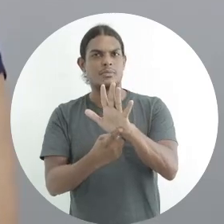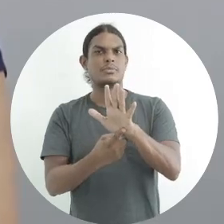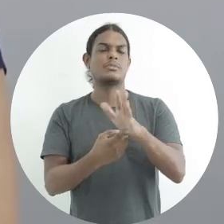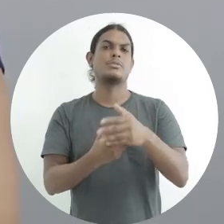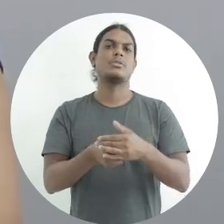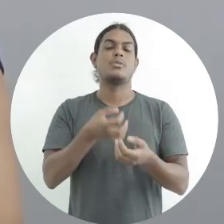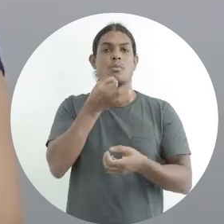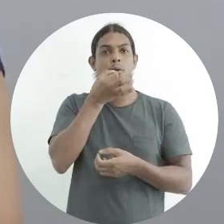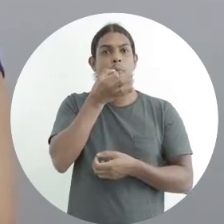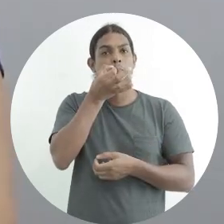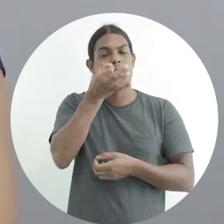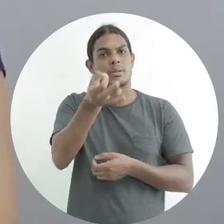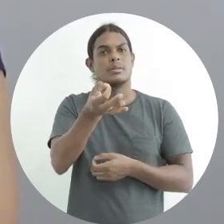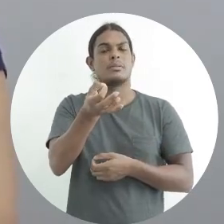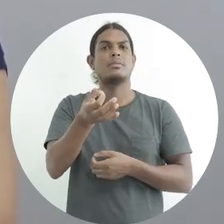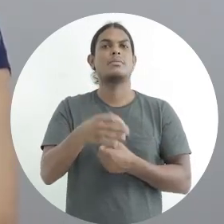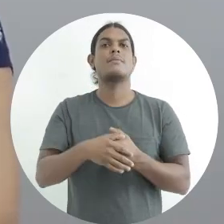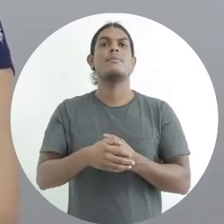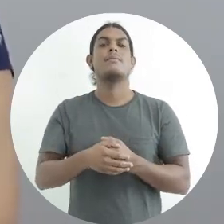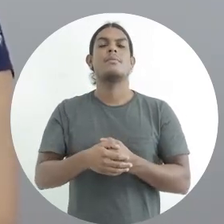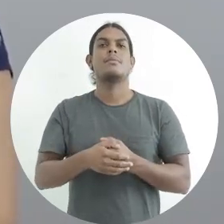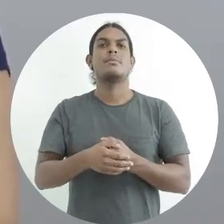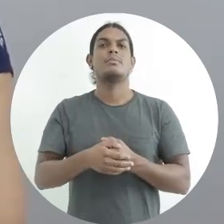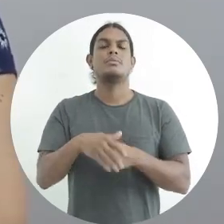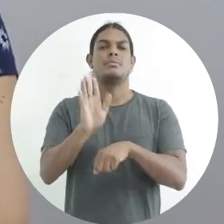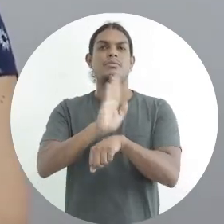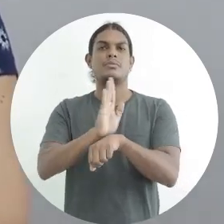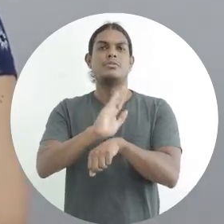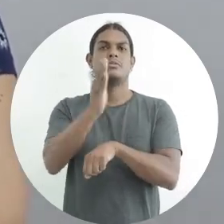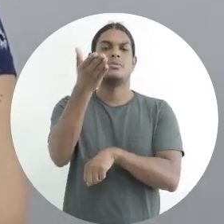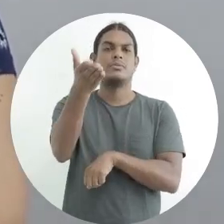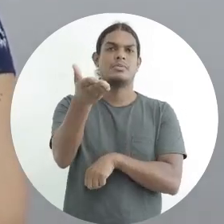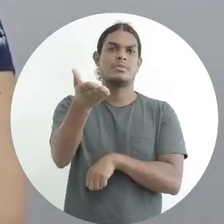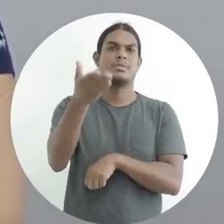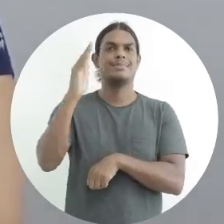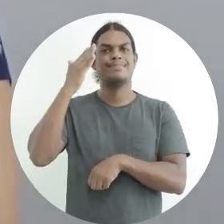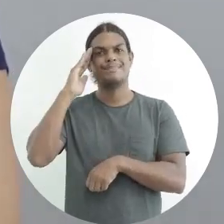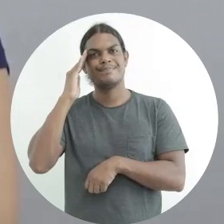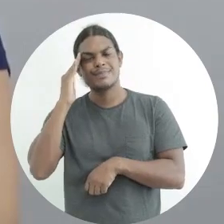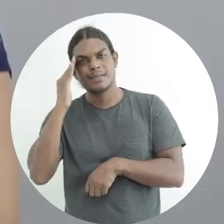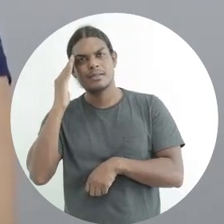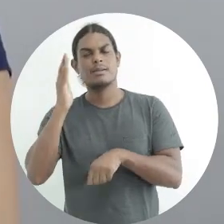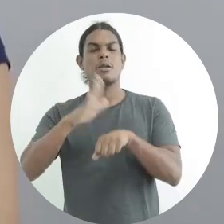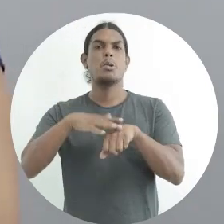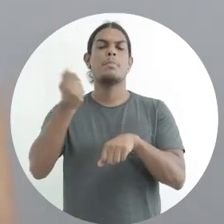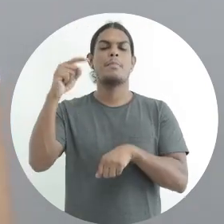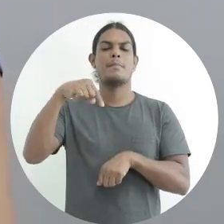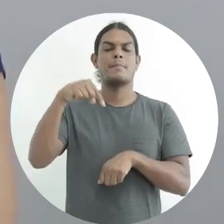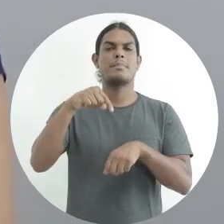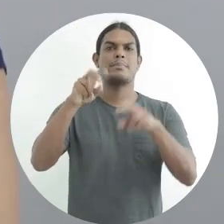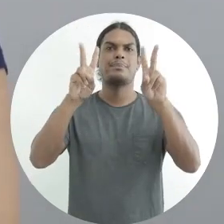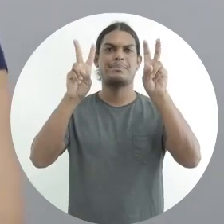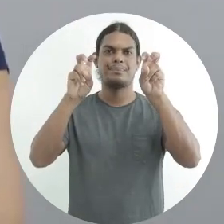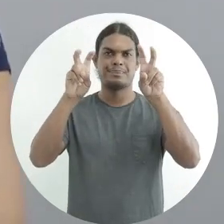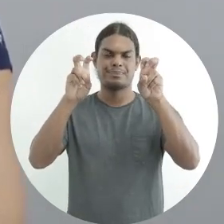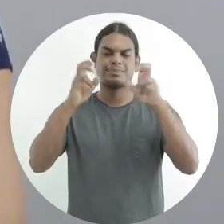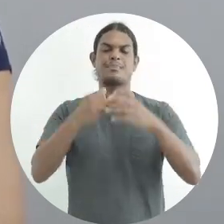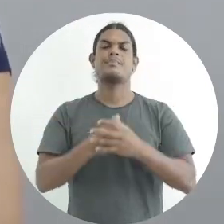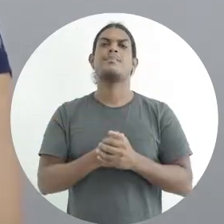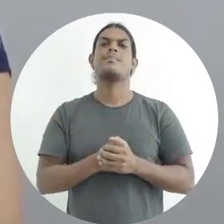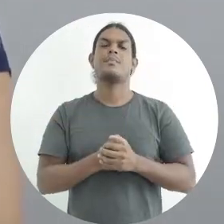escolhemos alguns vídeos e indicamos para que vocês compreendam melhor os assuntos. E dessa forma fica mais